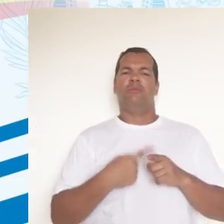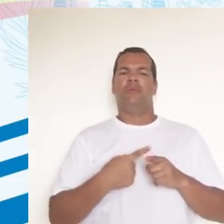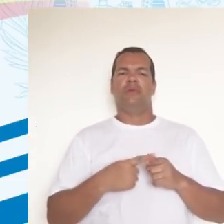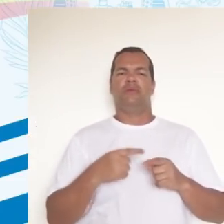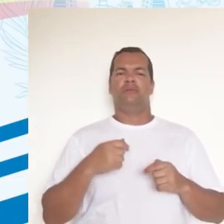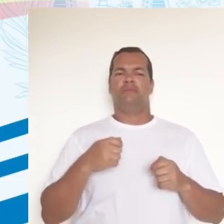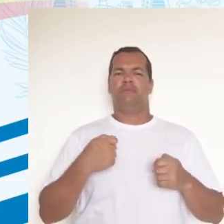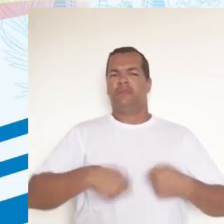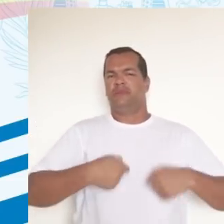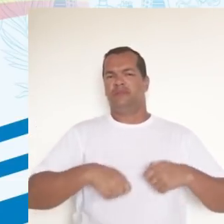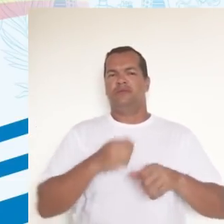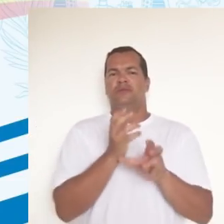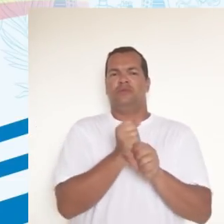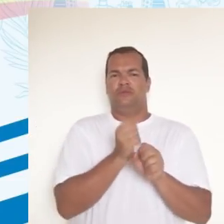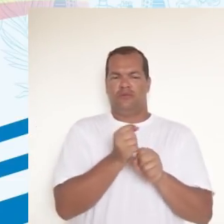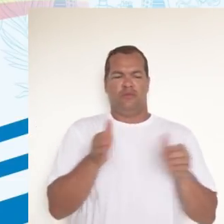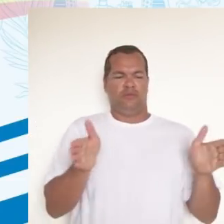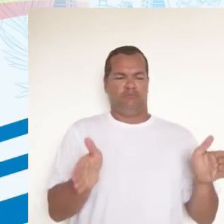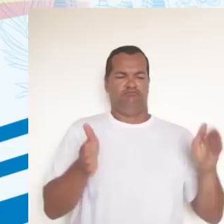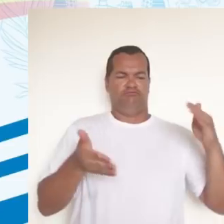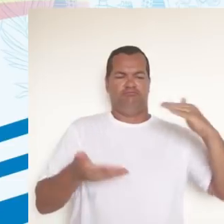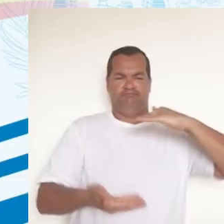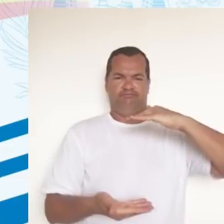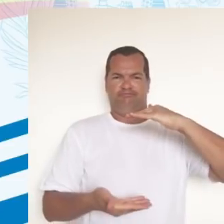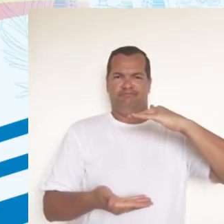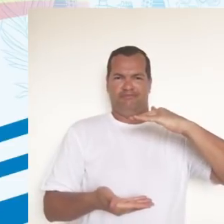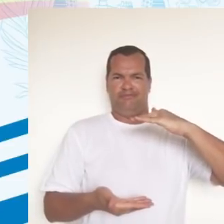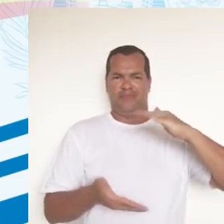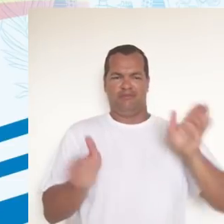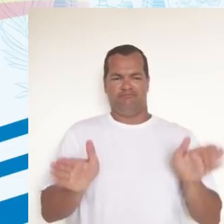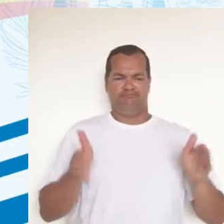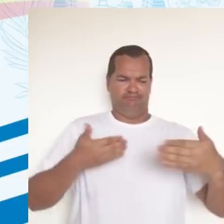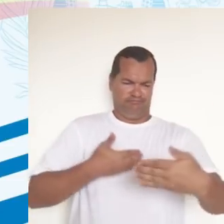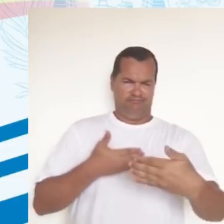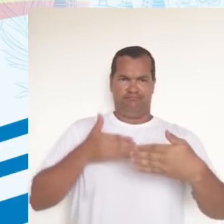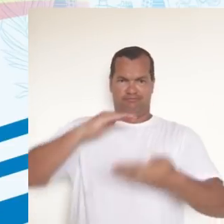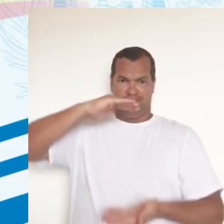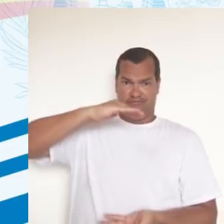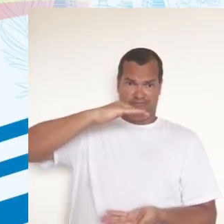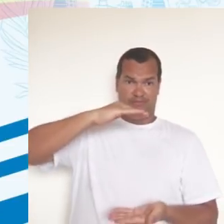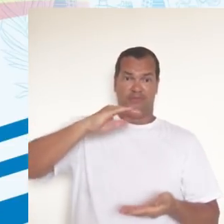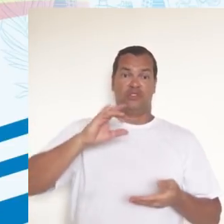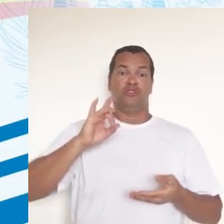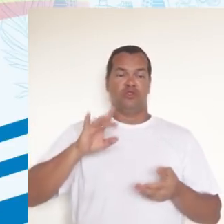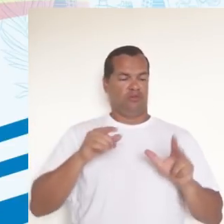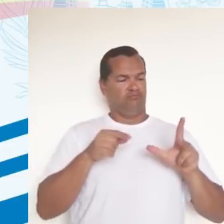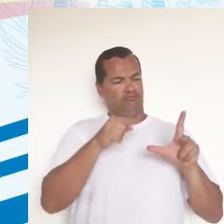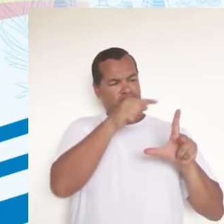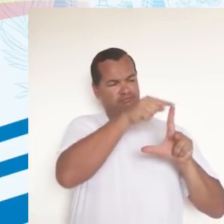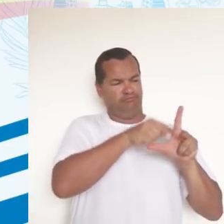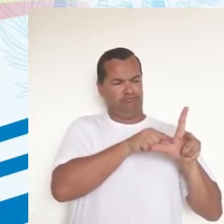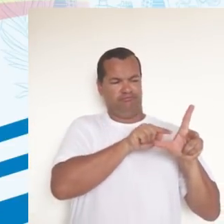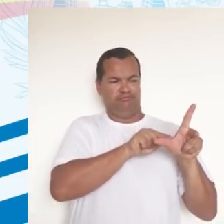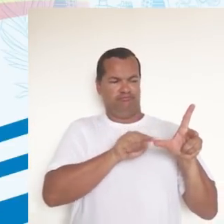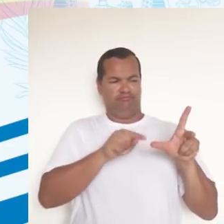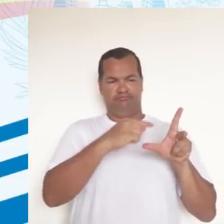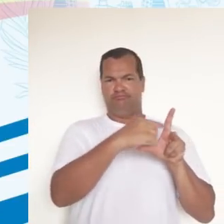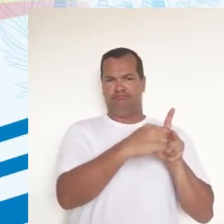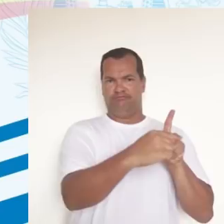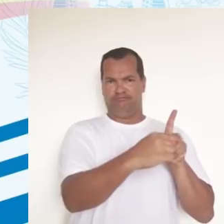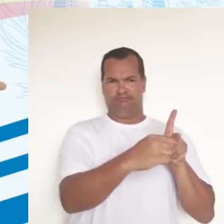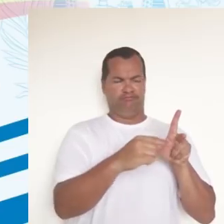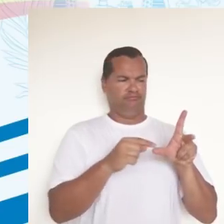quando nós precisamos obter o volume de um cubo, é necessário apenas 3